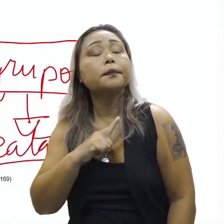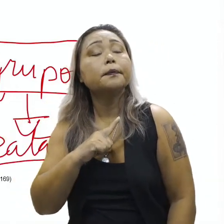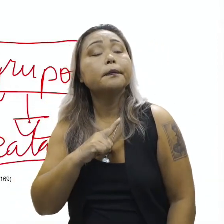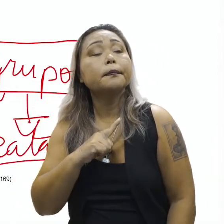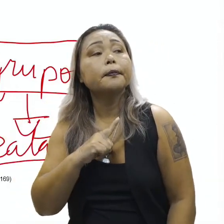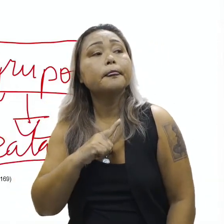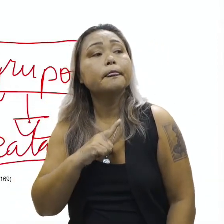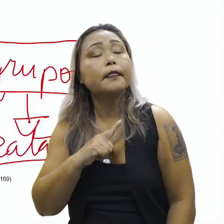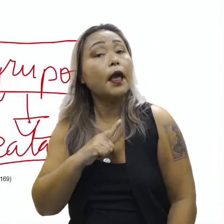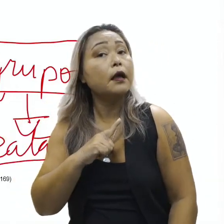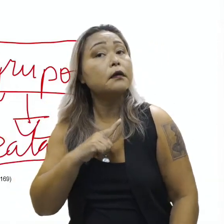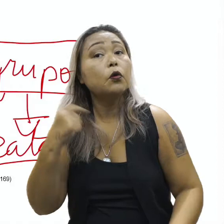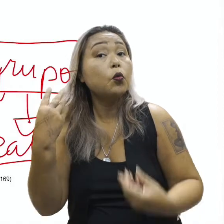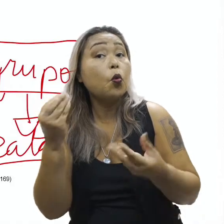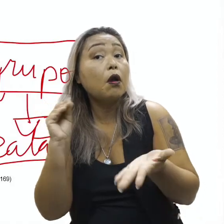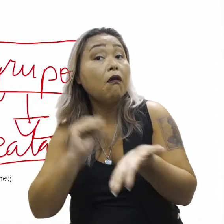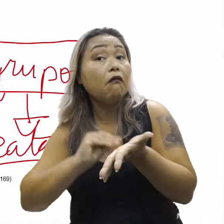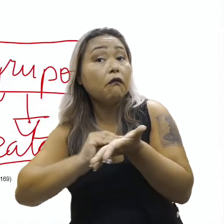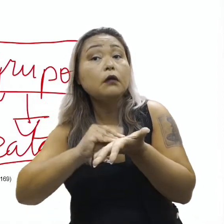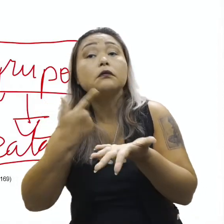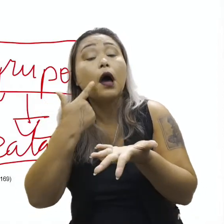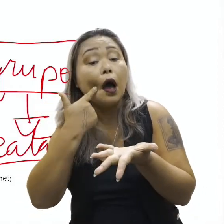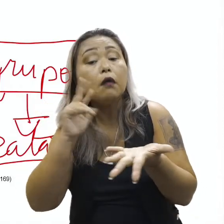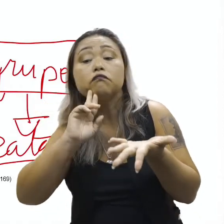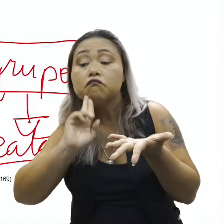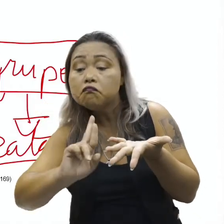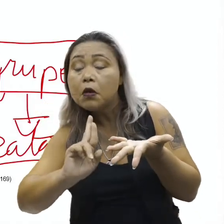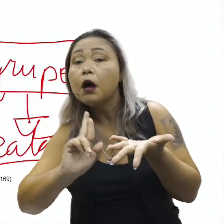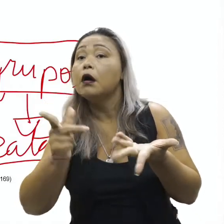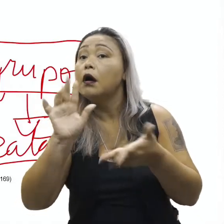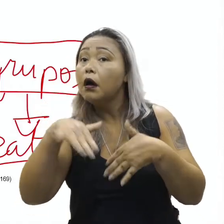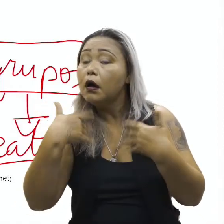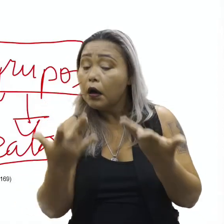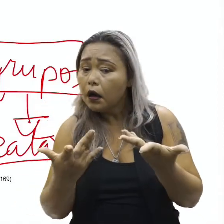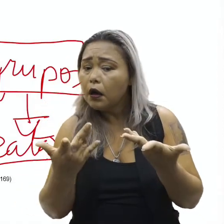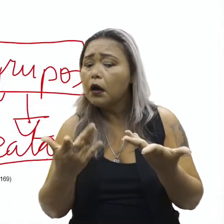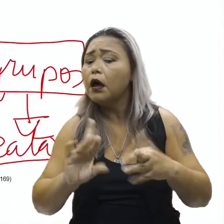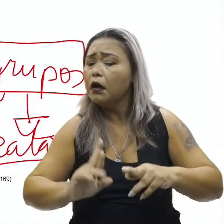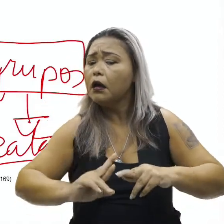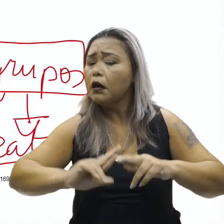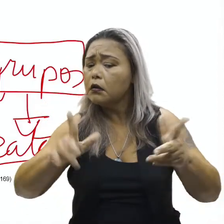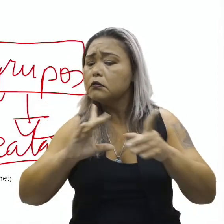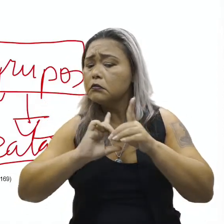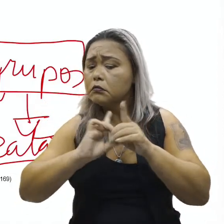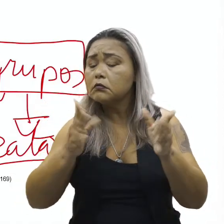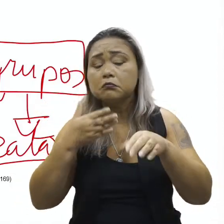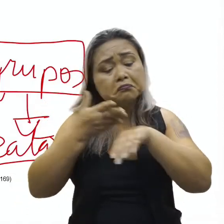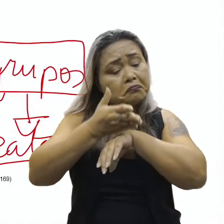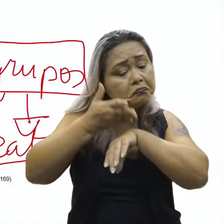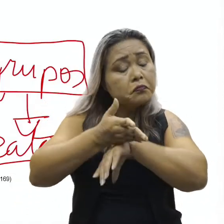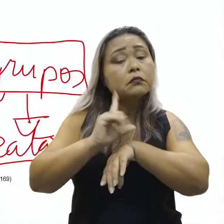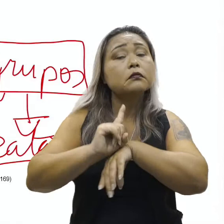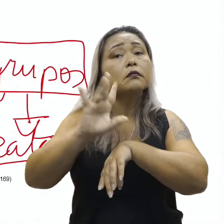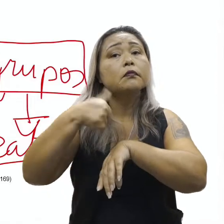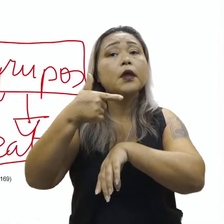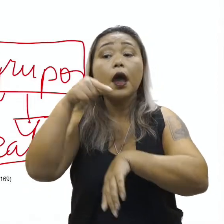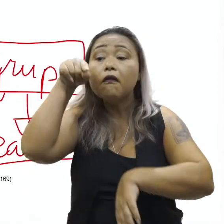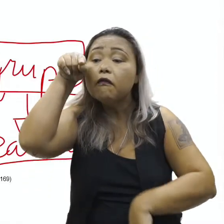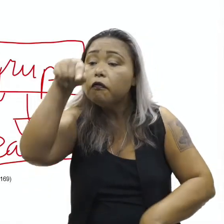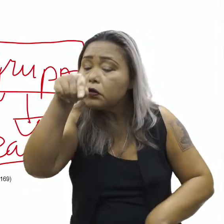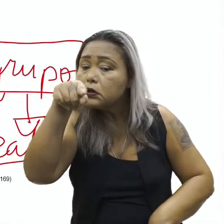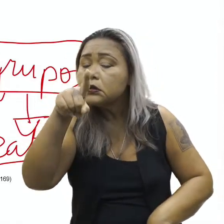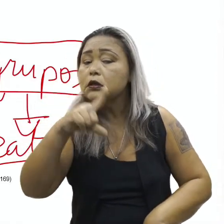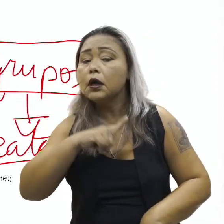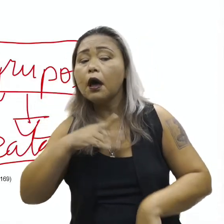essas necessidades atendidas. Isso é uma forma diferente de democracia participativa. É você tentar participar